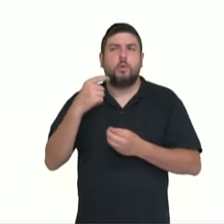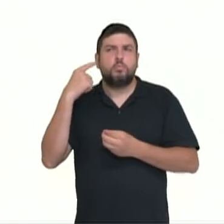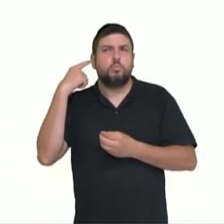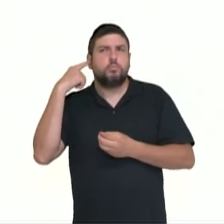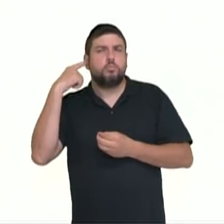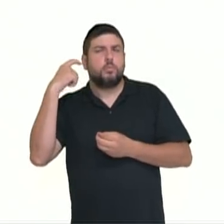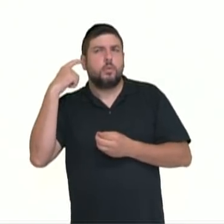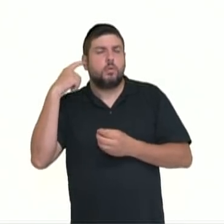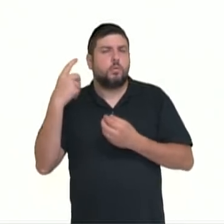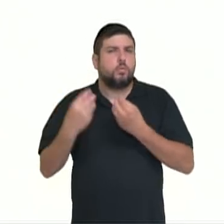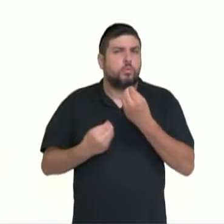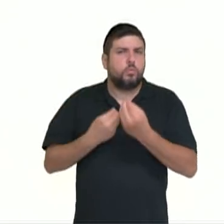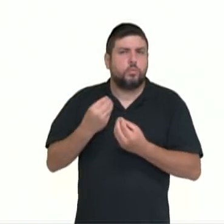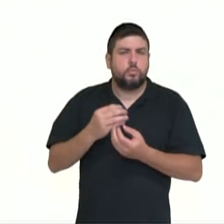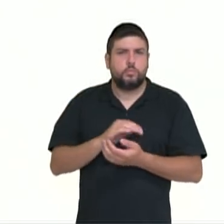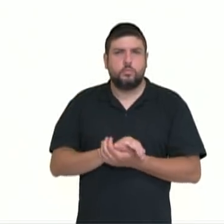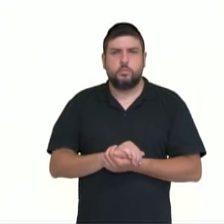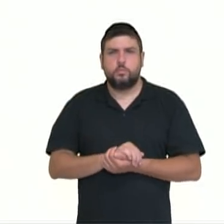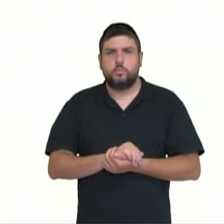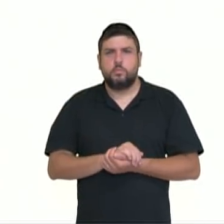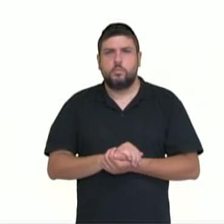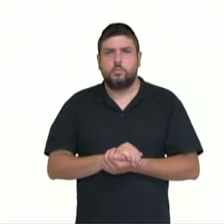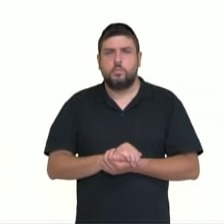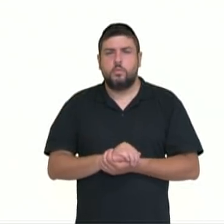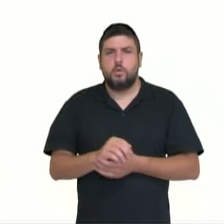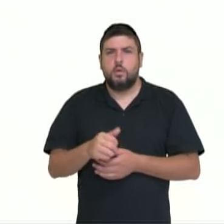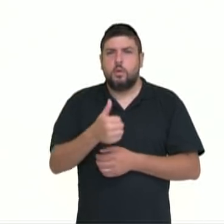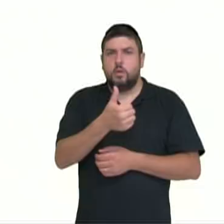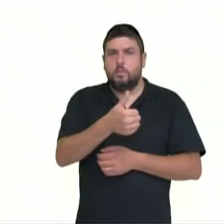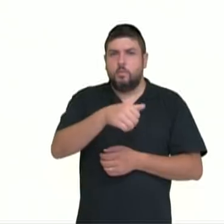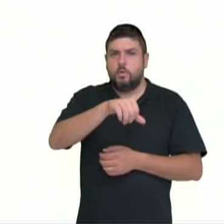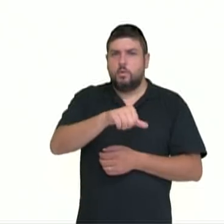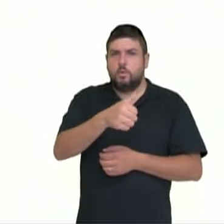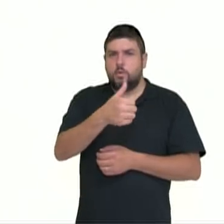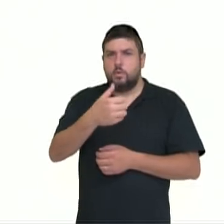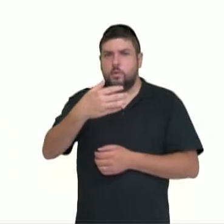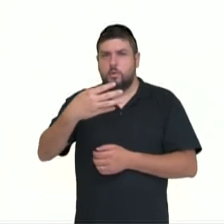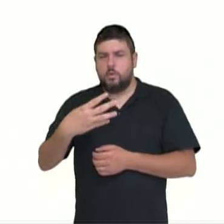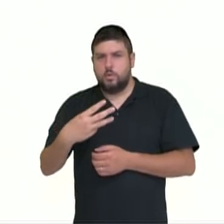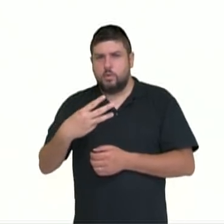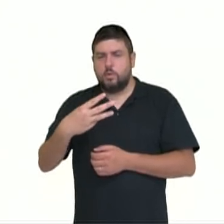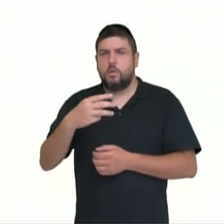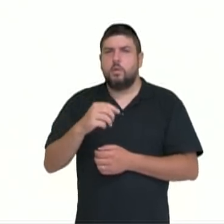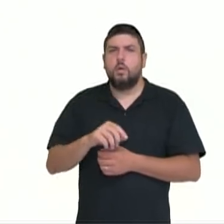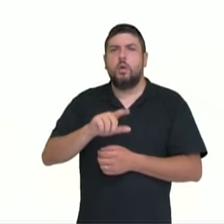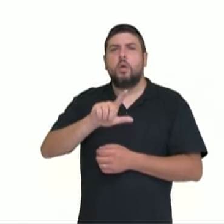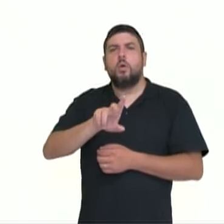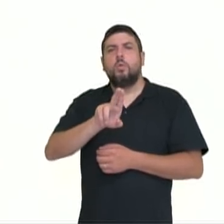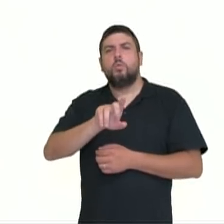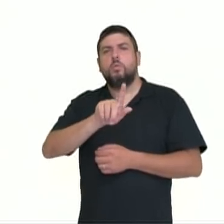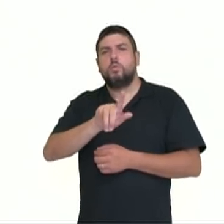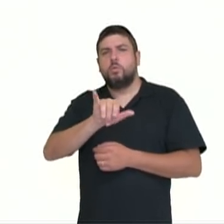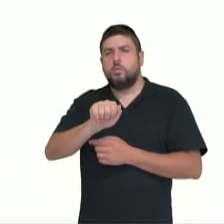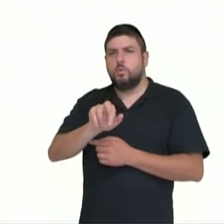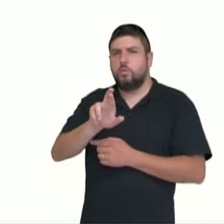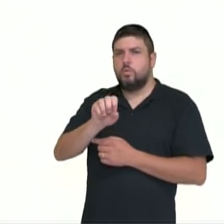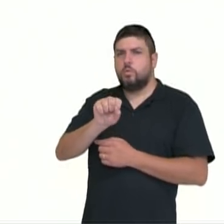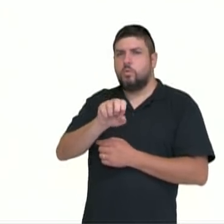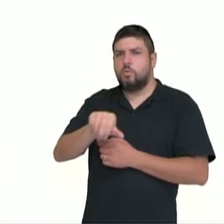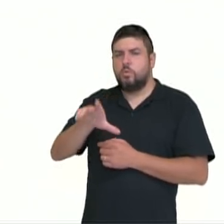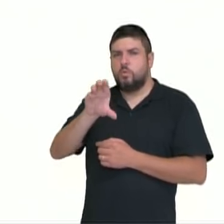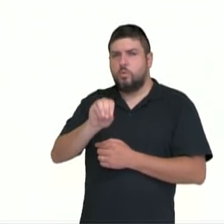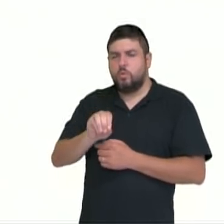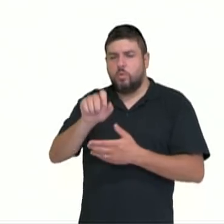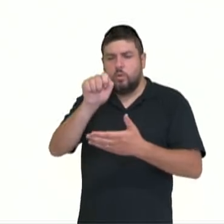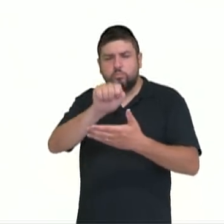essa situação. Em 1913, Luigi Russolo, ele escreveu um manifesto em